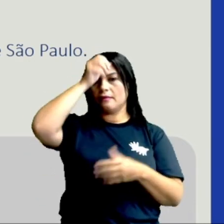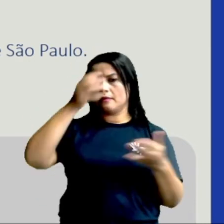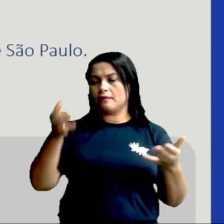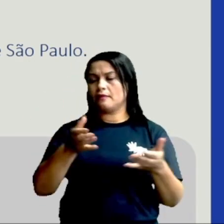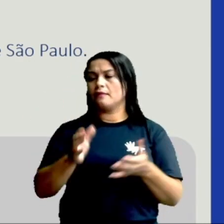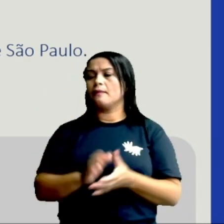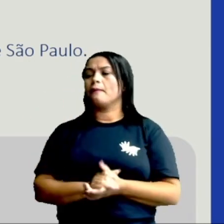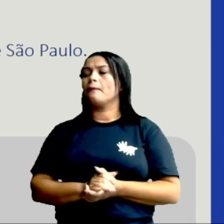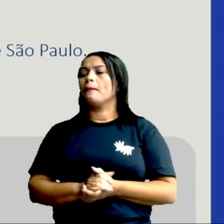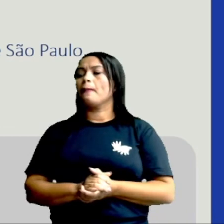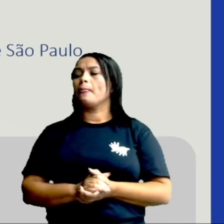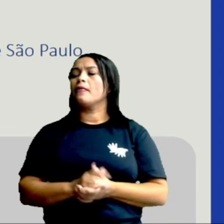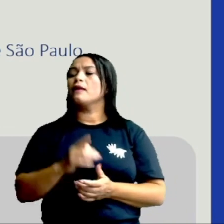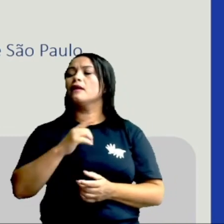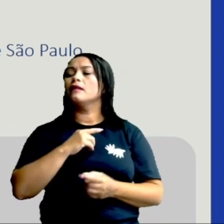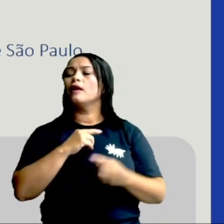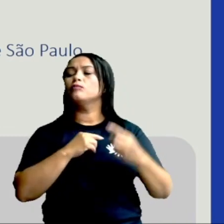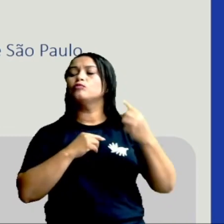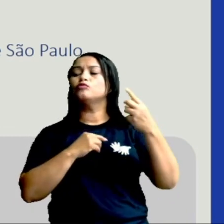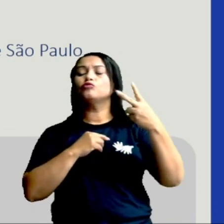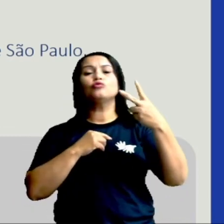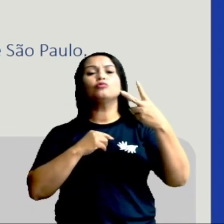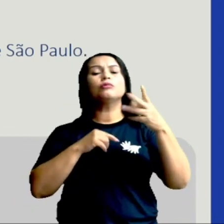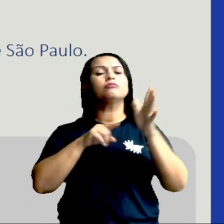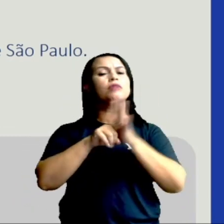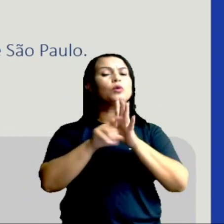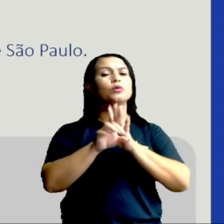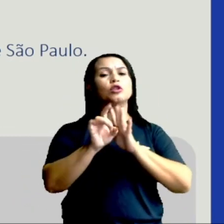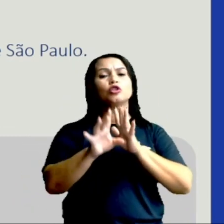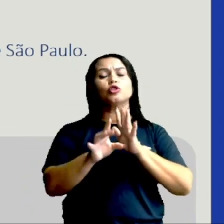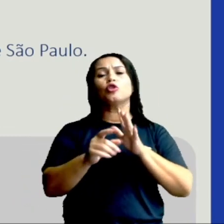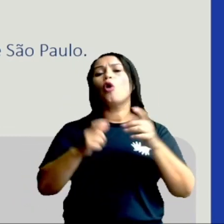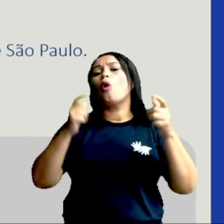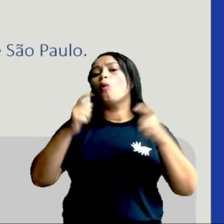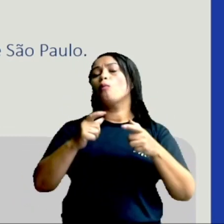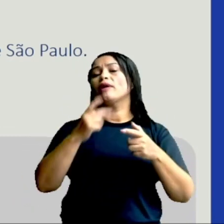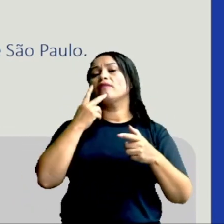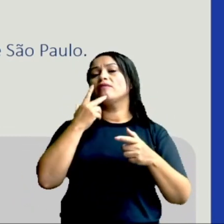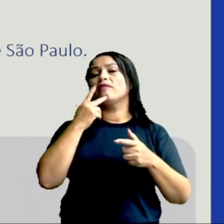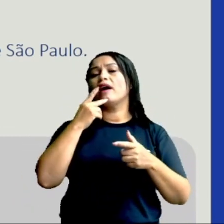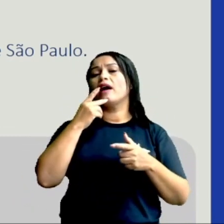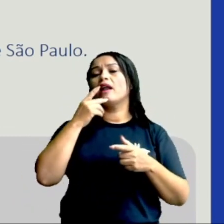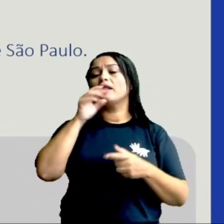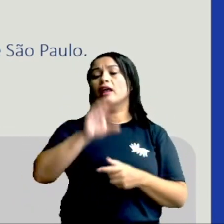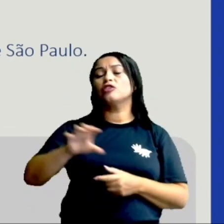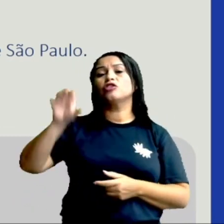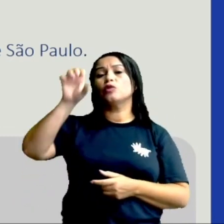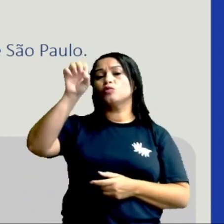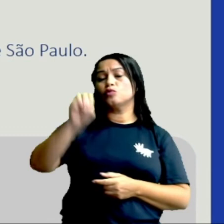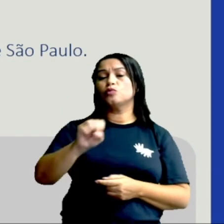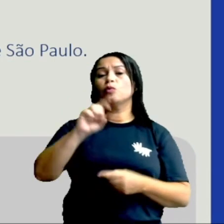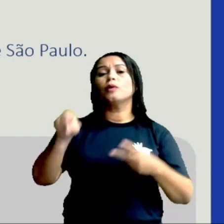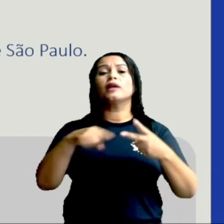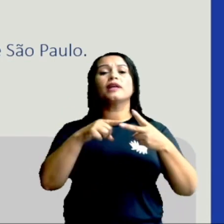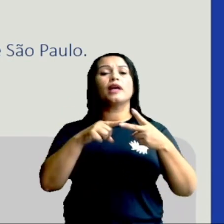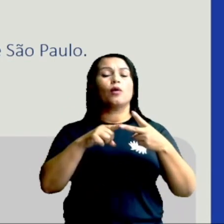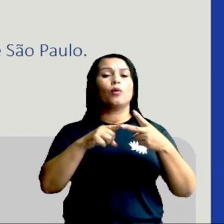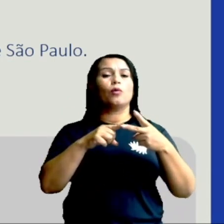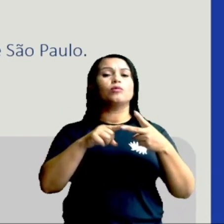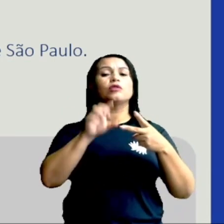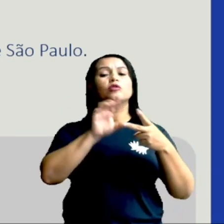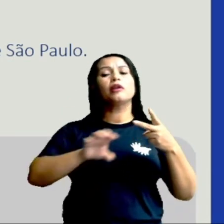de hoje. Então, são 2 perguntas apenas, uma da região sul, que a gente acabou de ver, e a outra sobre a